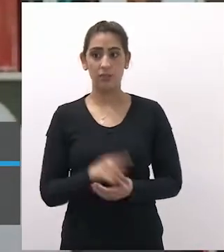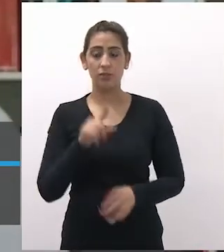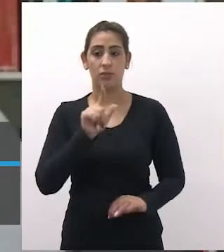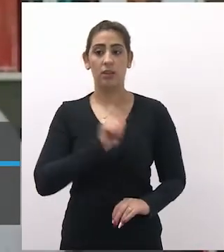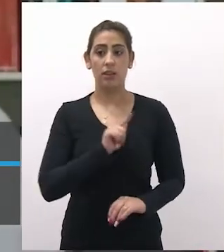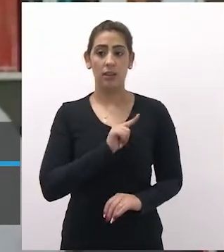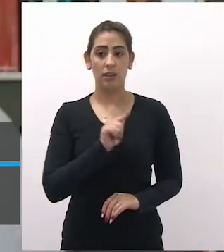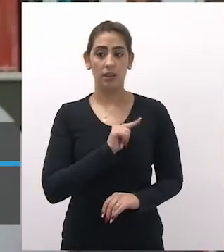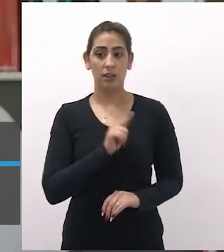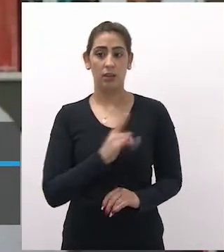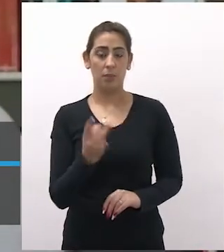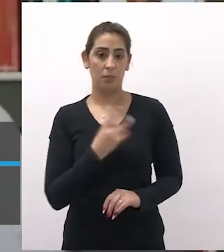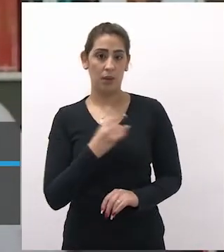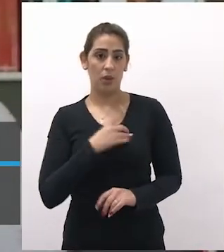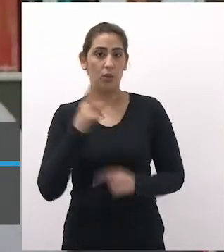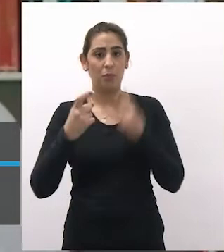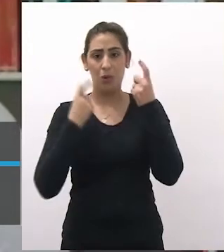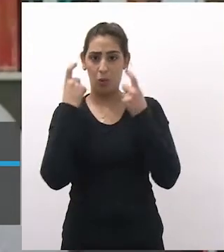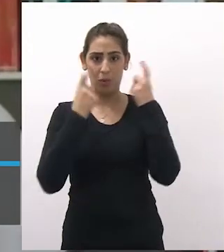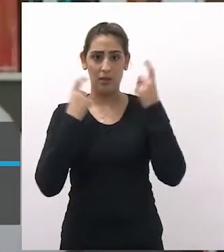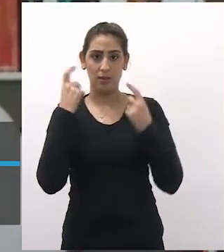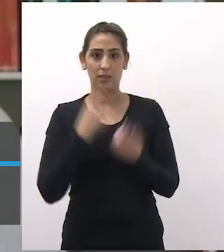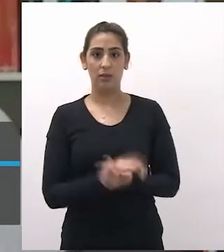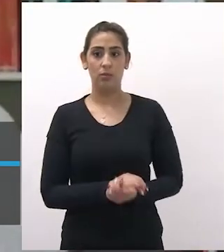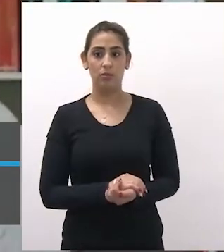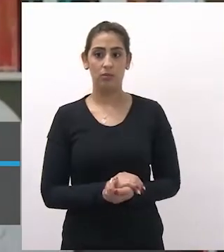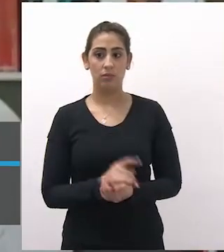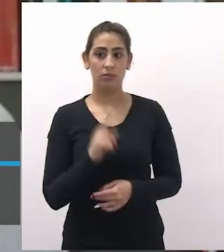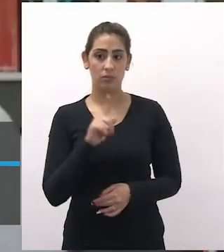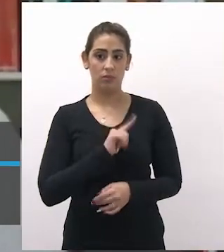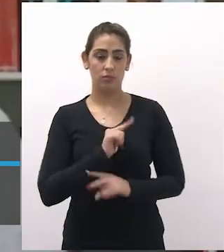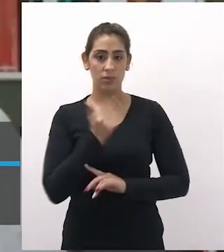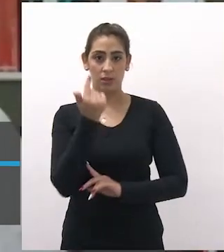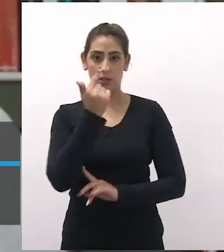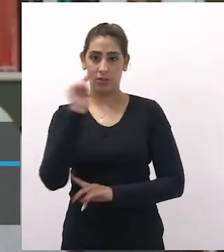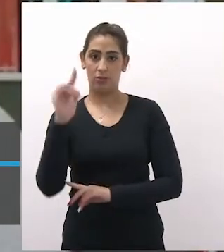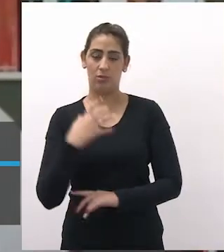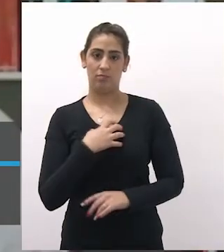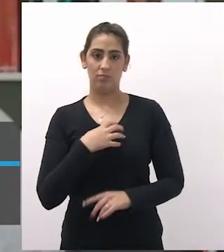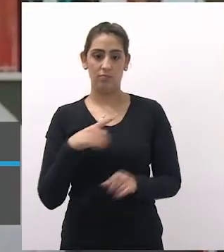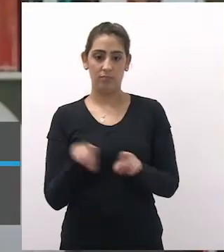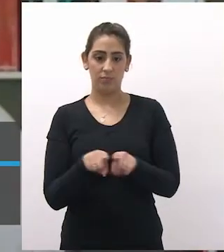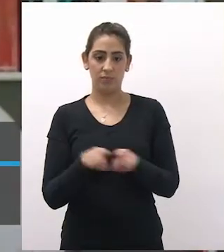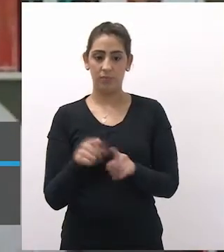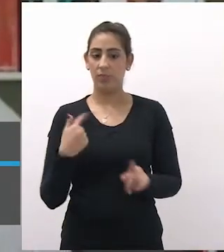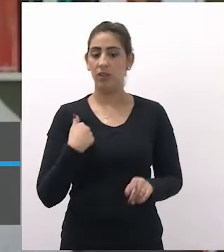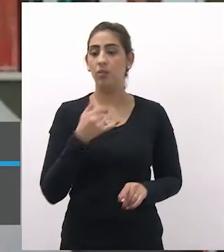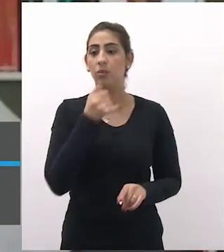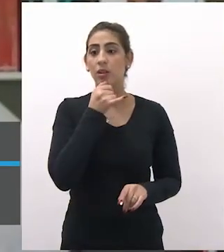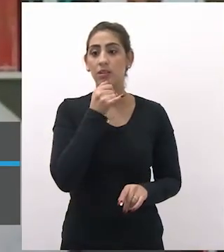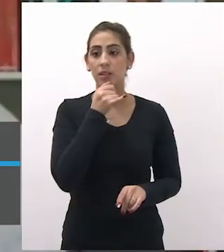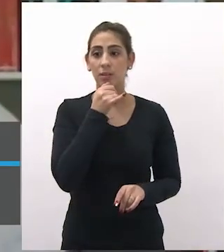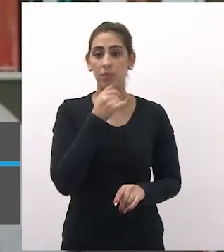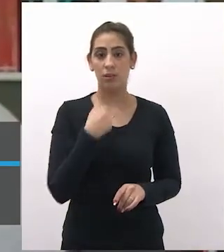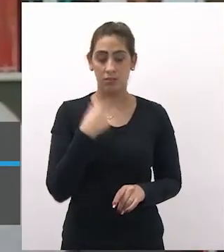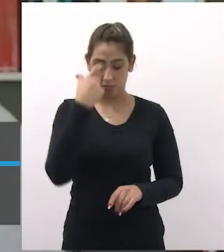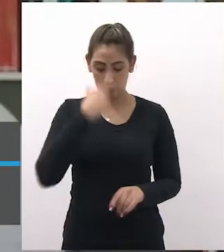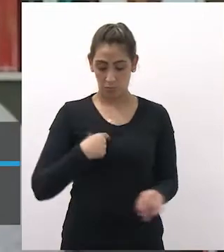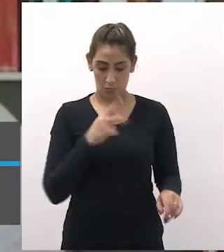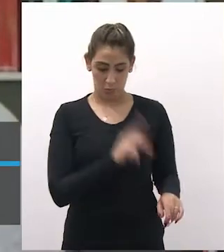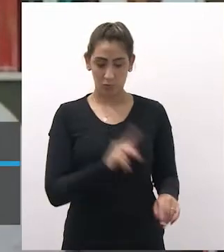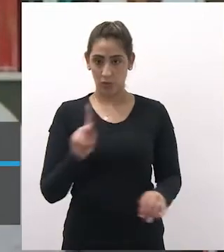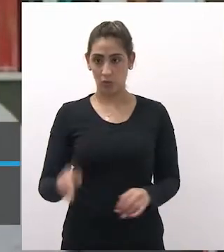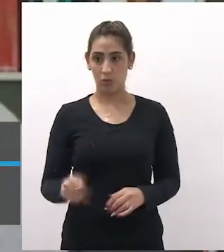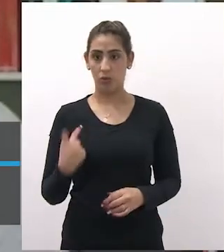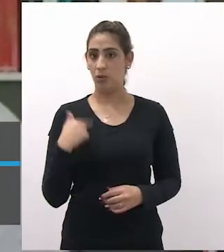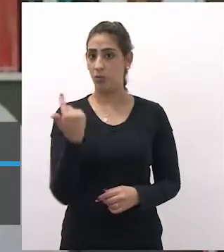esse medo, essa preocupação, você também tem uma outra situação, que eu, por exemplo, eu na condição de professora, eu não tenho a